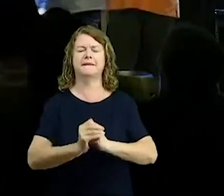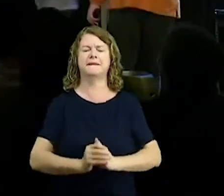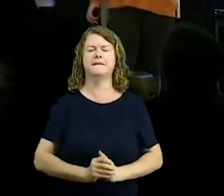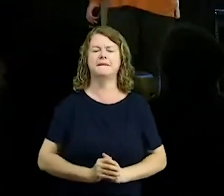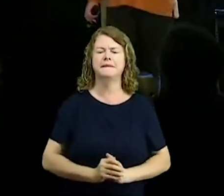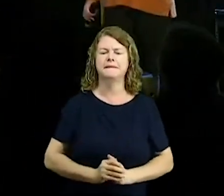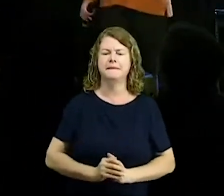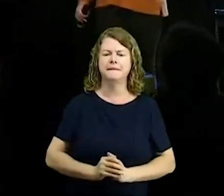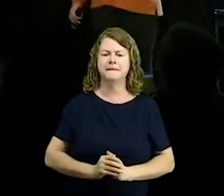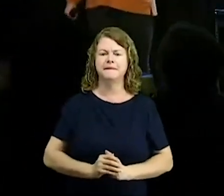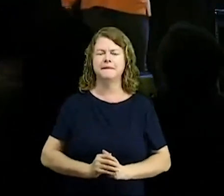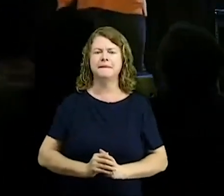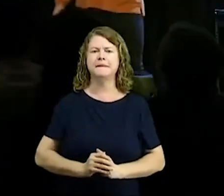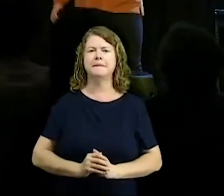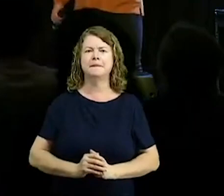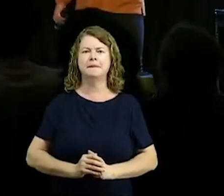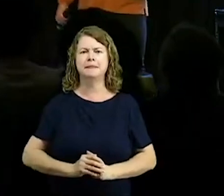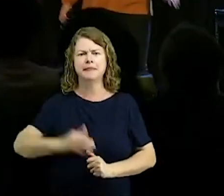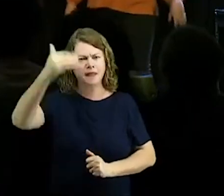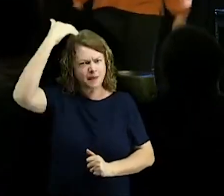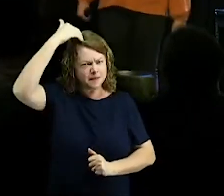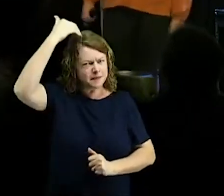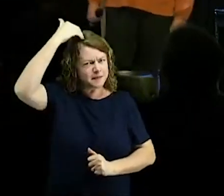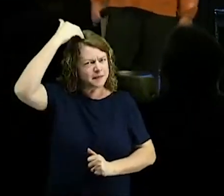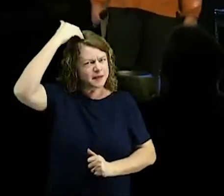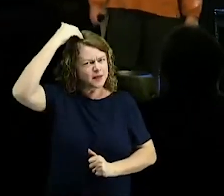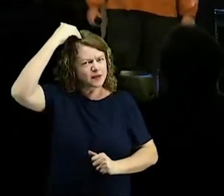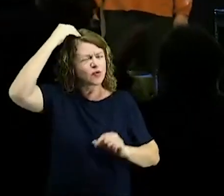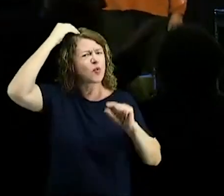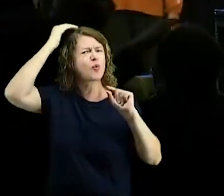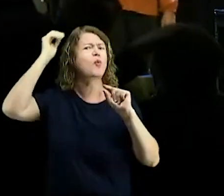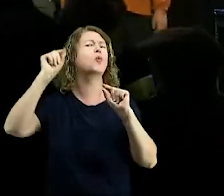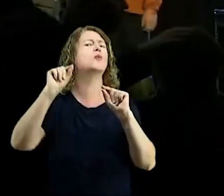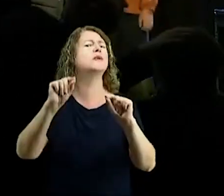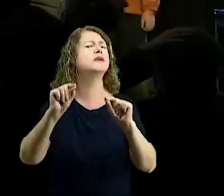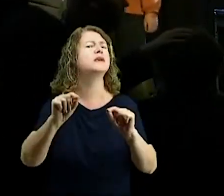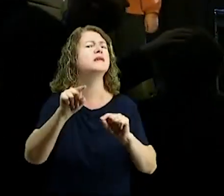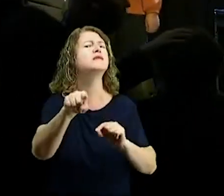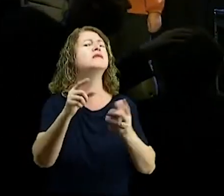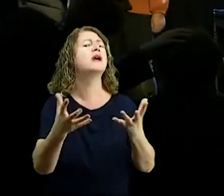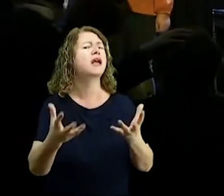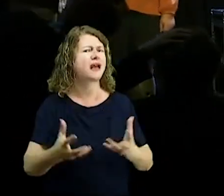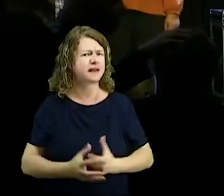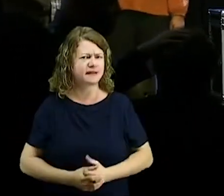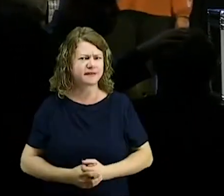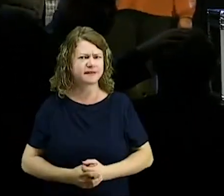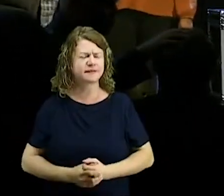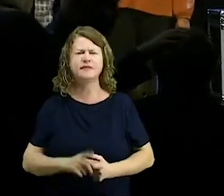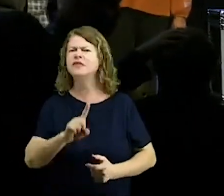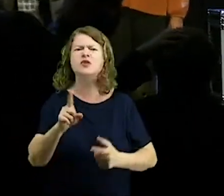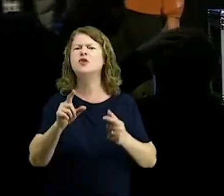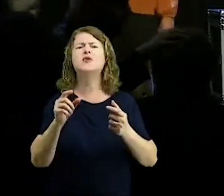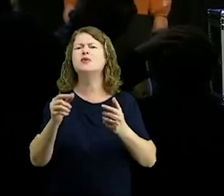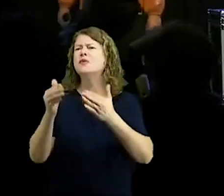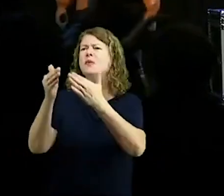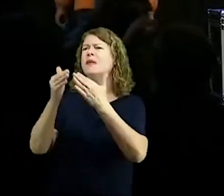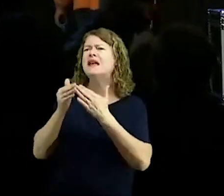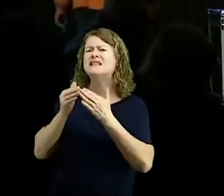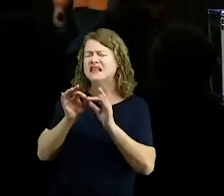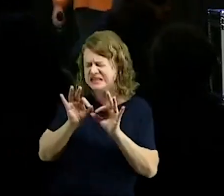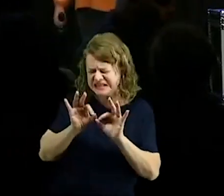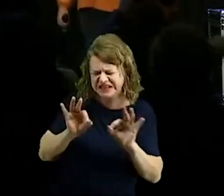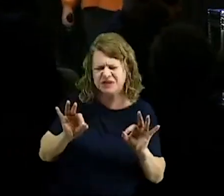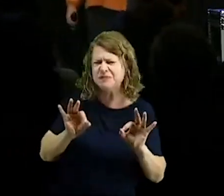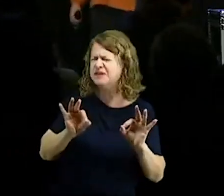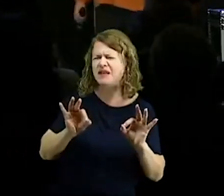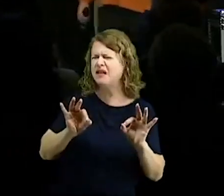Feche seus olhos e diz para Deus o que você quer. Mas não pede pouquinho, não. O teu Deus não é